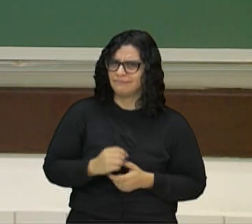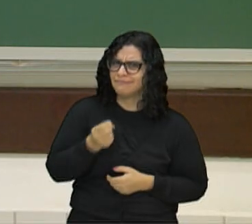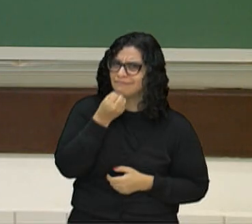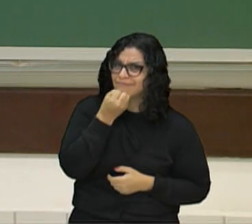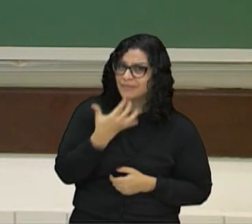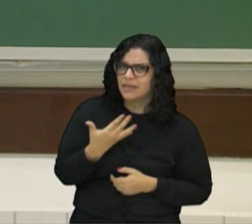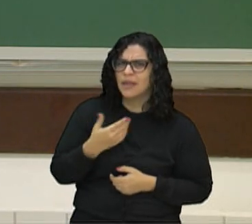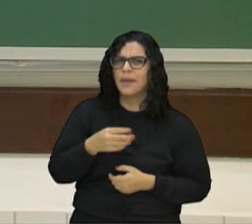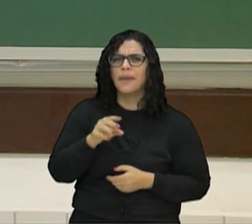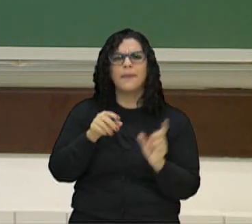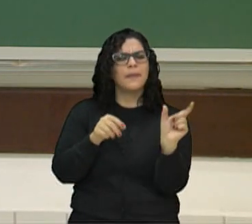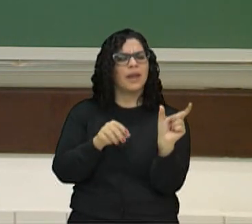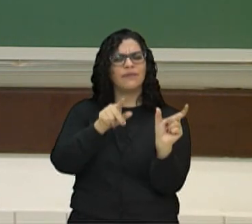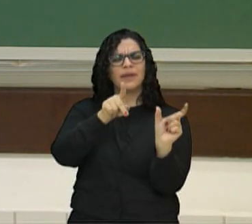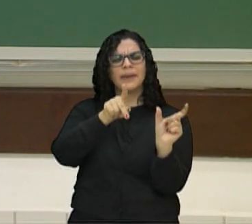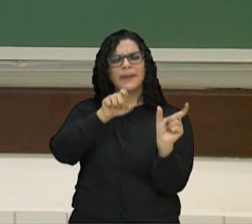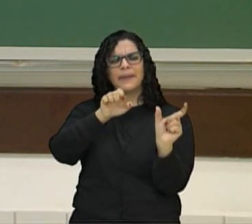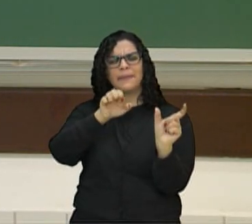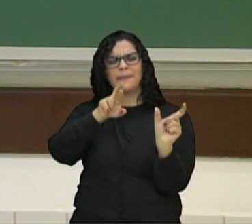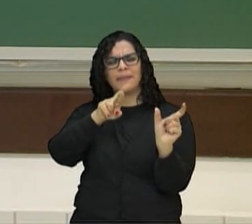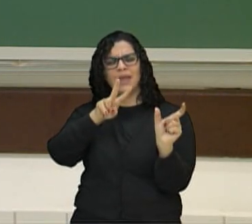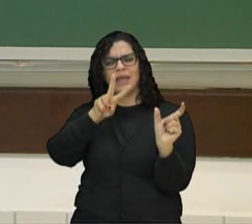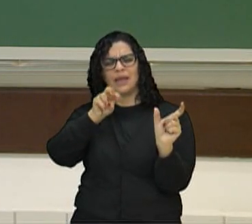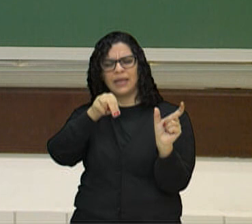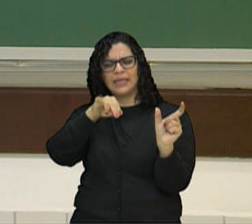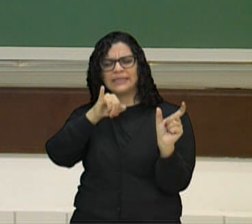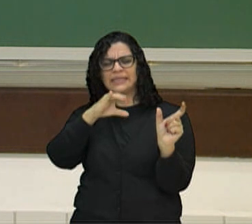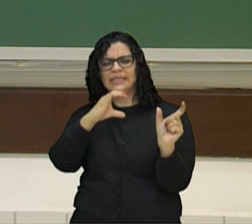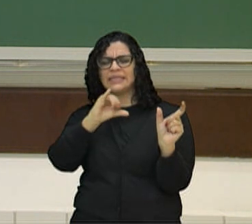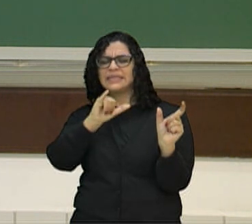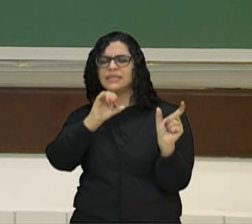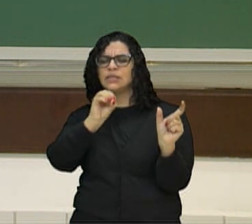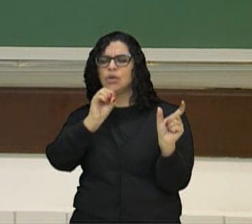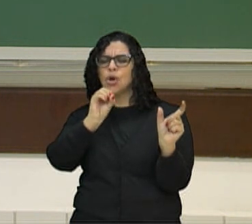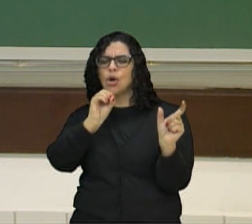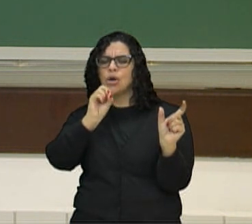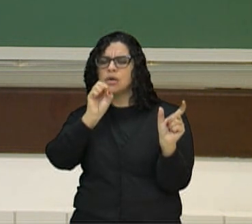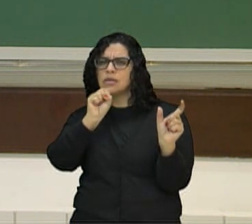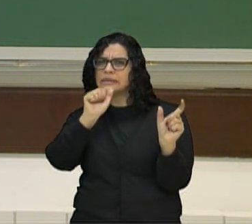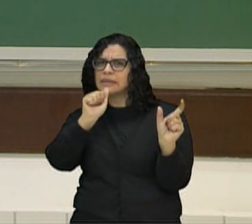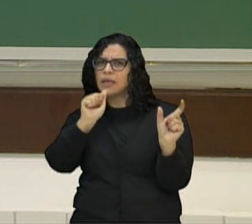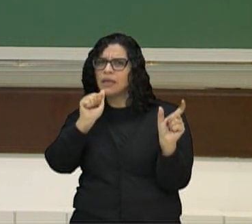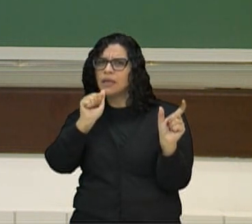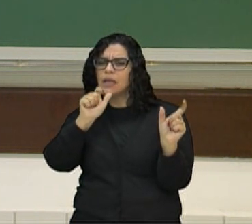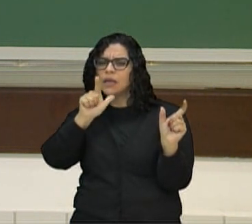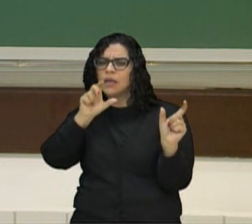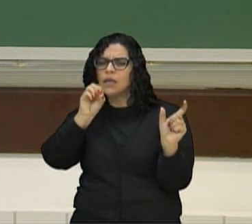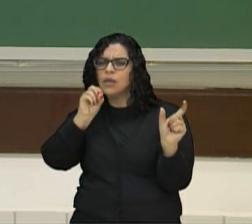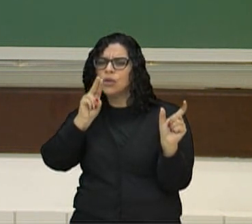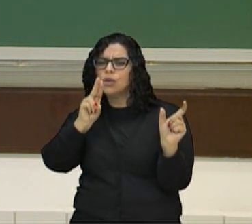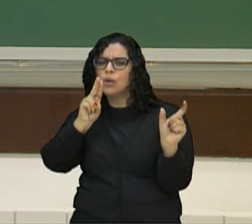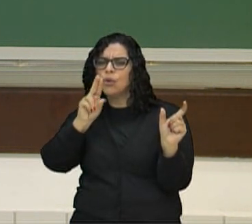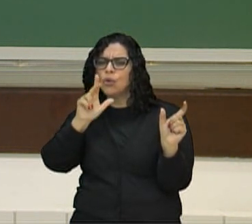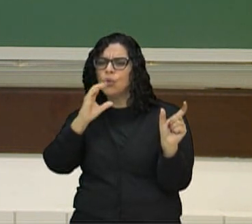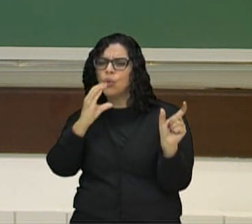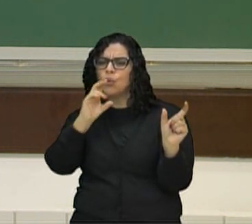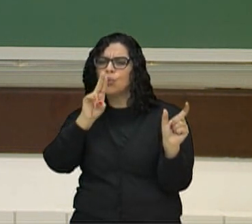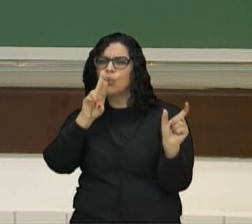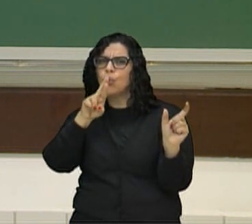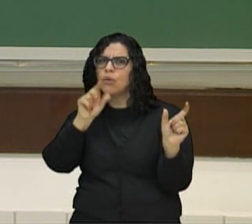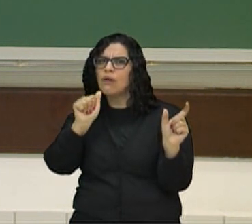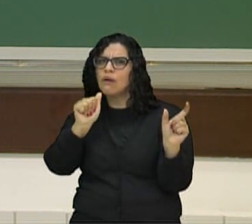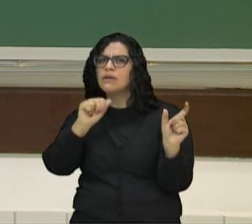Muito bem. Perniciosa loucura, professora? Veja. Sim, é